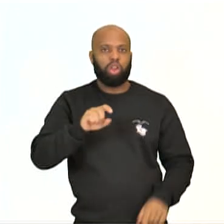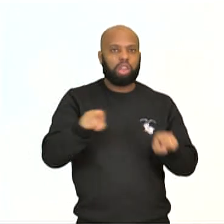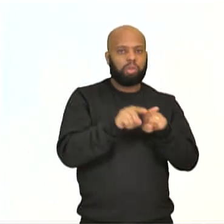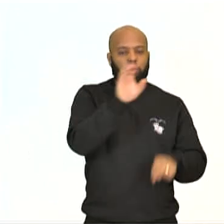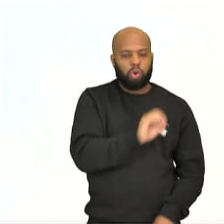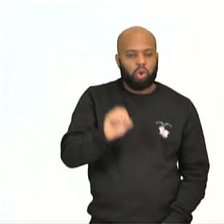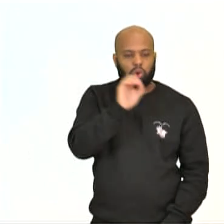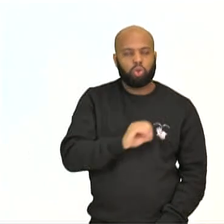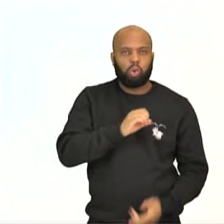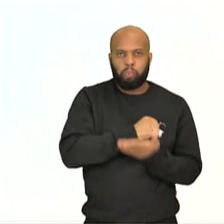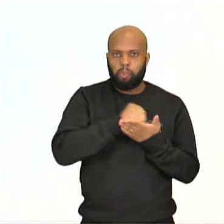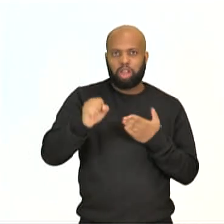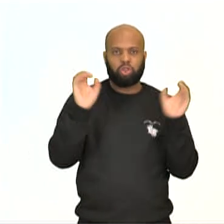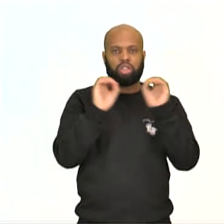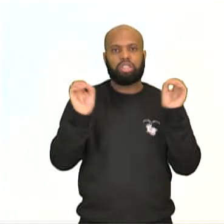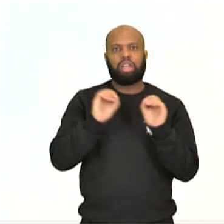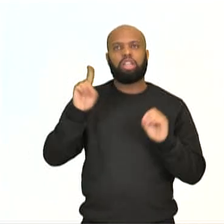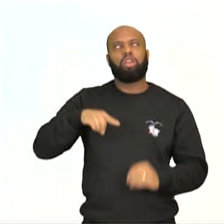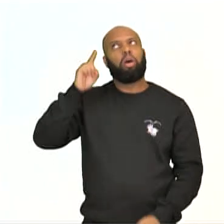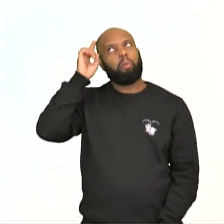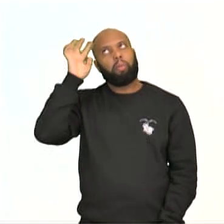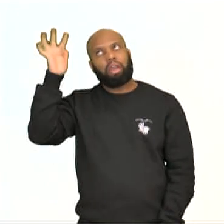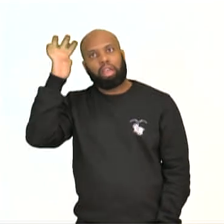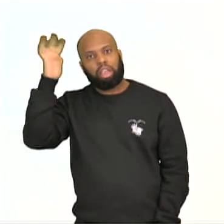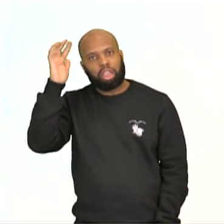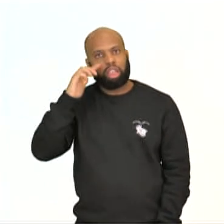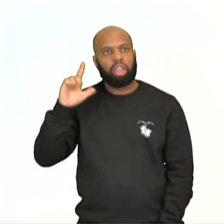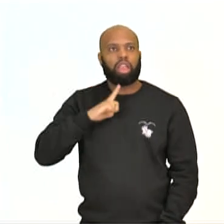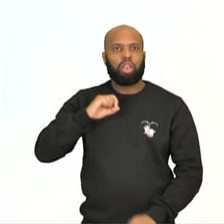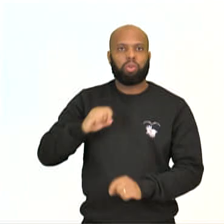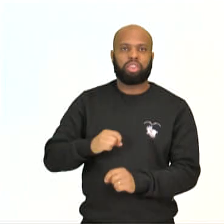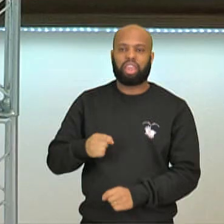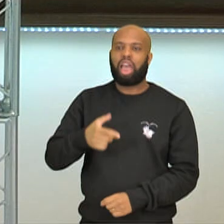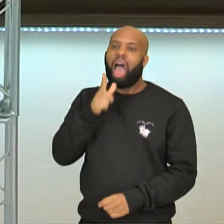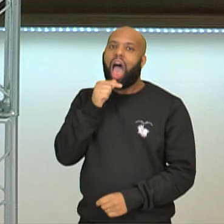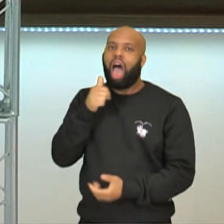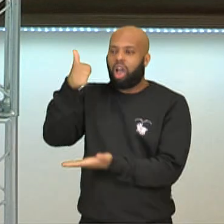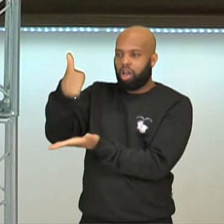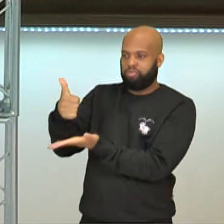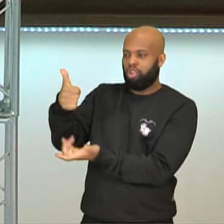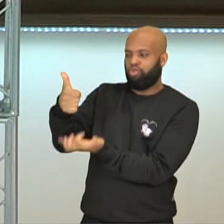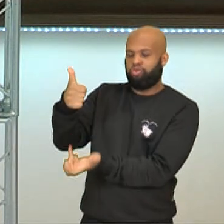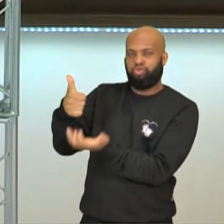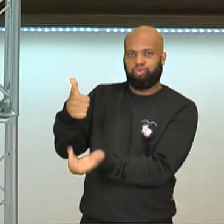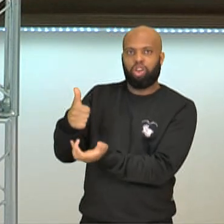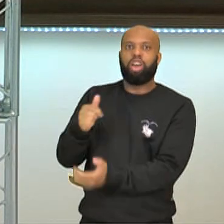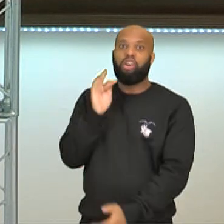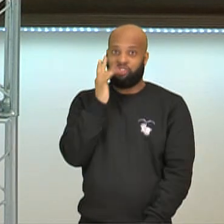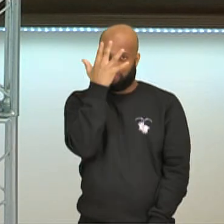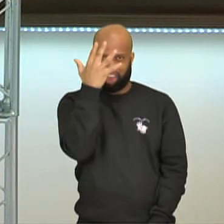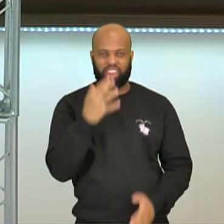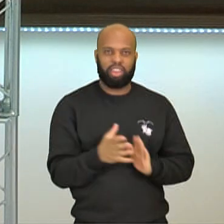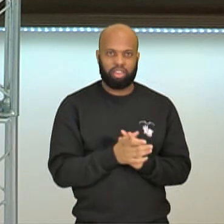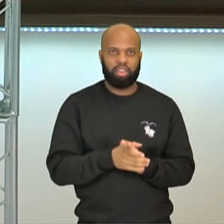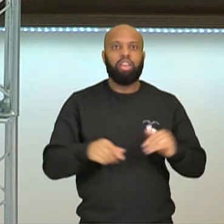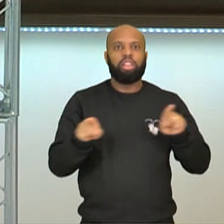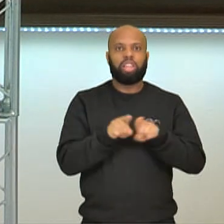de uma ilusão? Pus água para fevereiro, então água para ferver. e fui